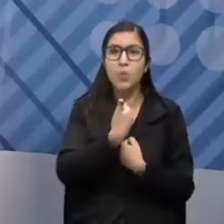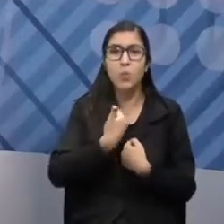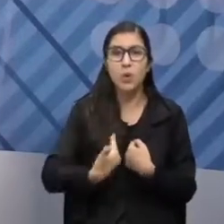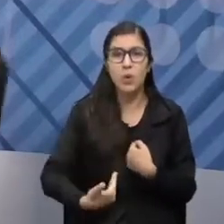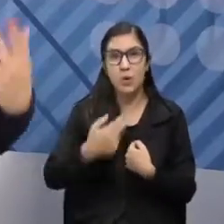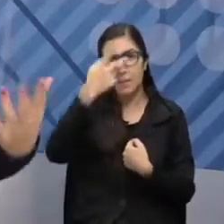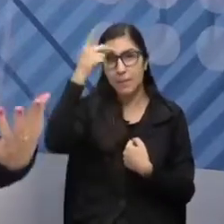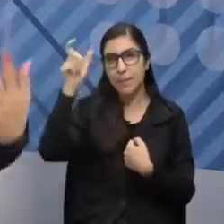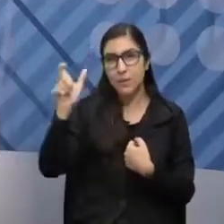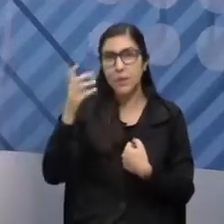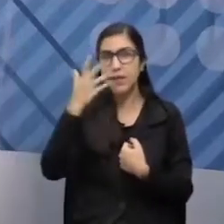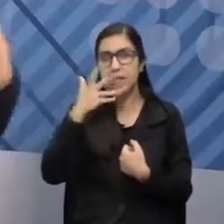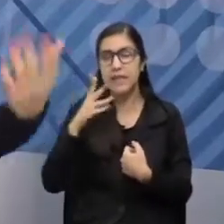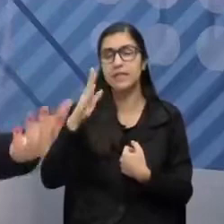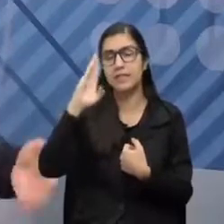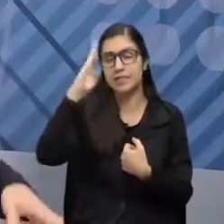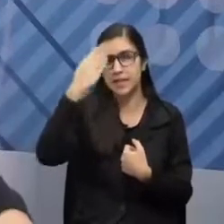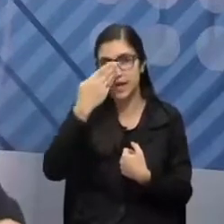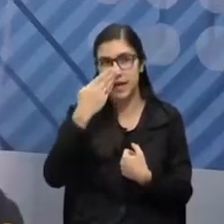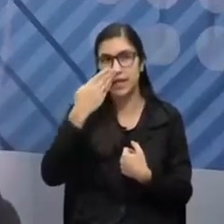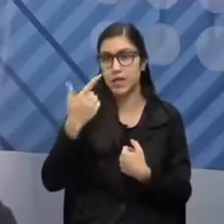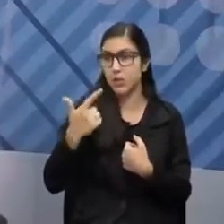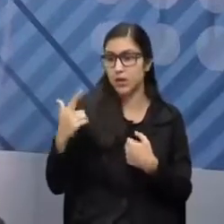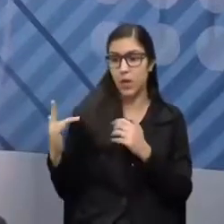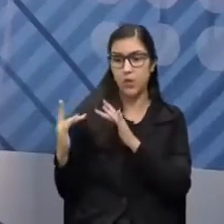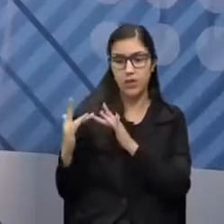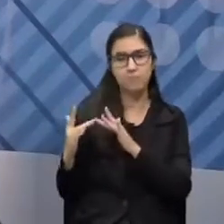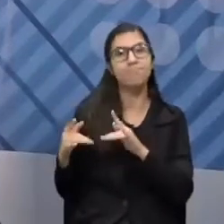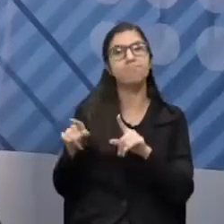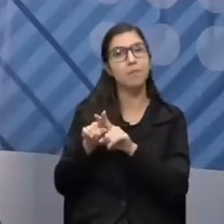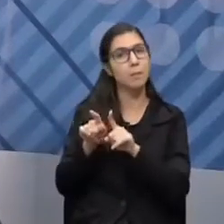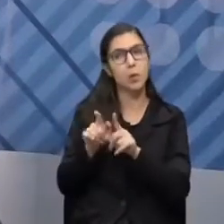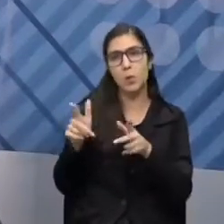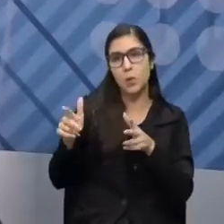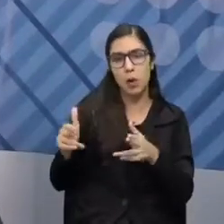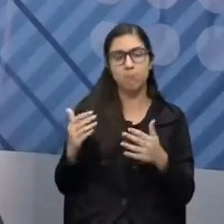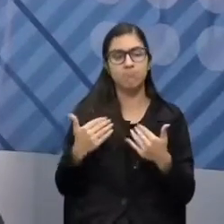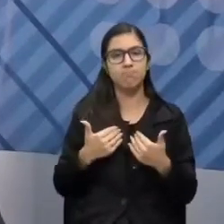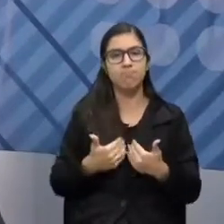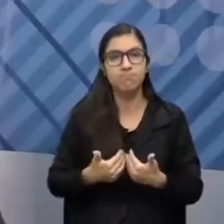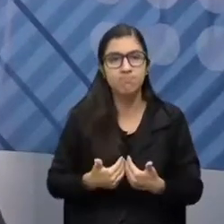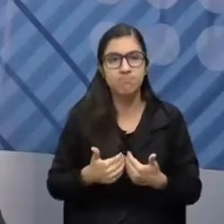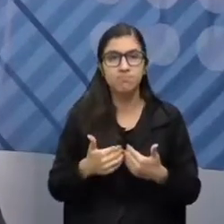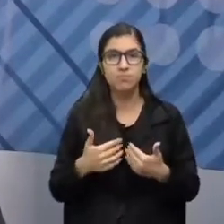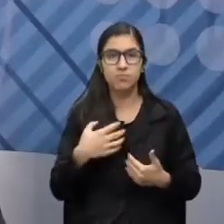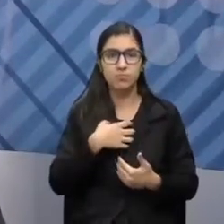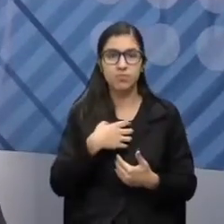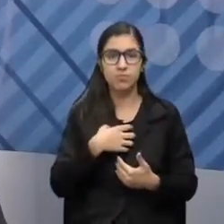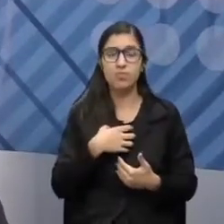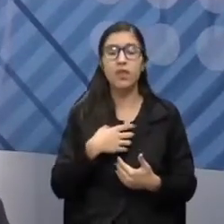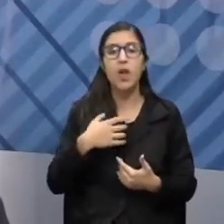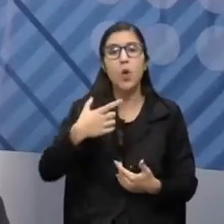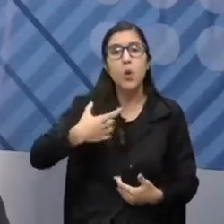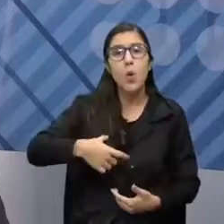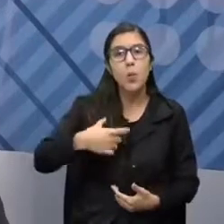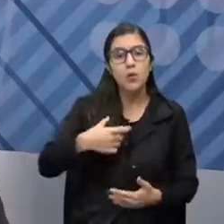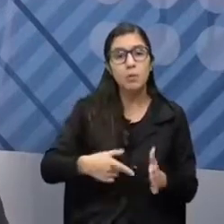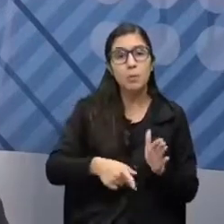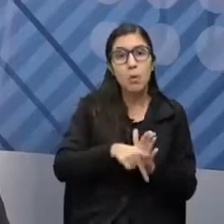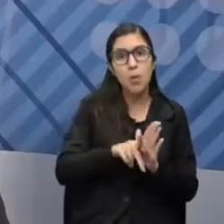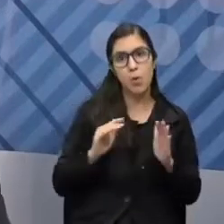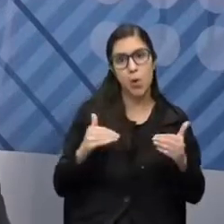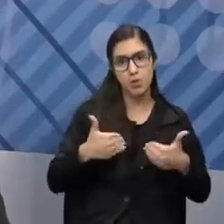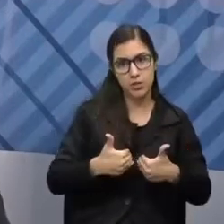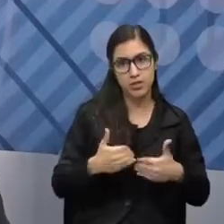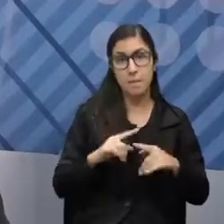com as pessoas, crianças cegas, sem mediação, apresentam esse balanceio, que são comportamentos autísticos,